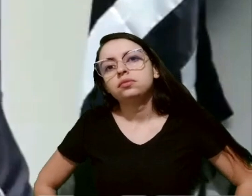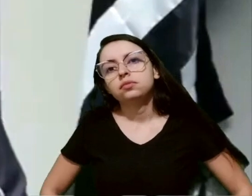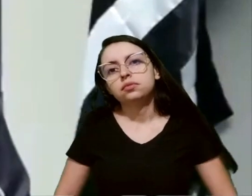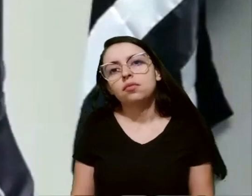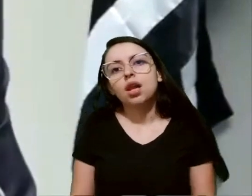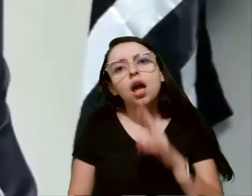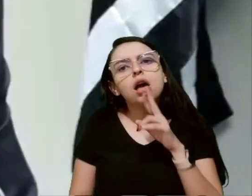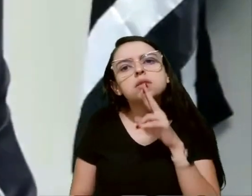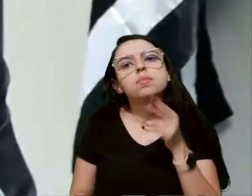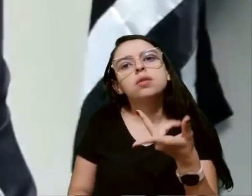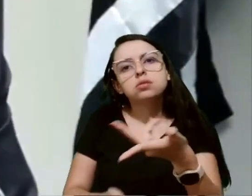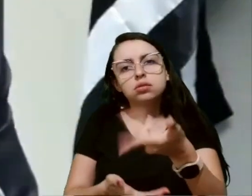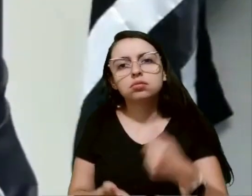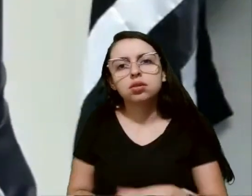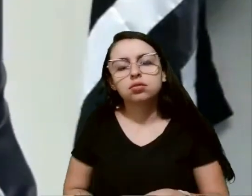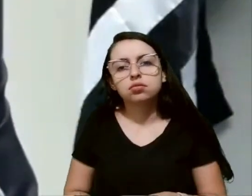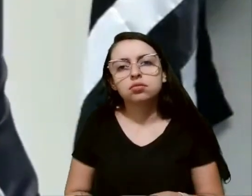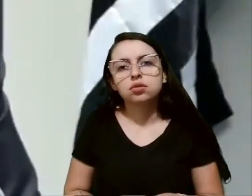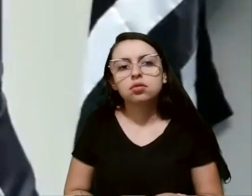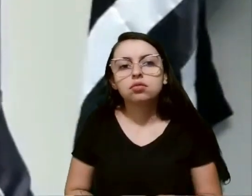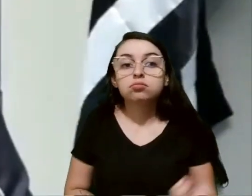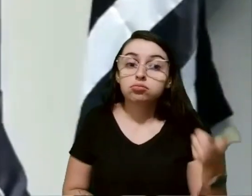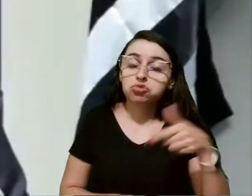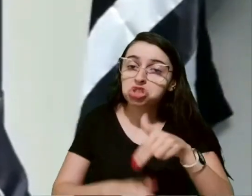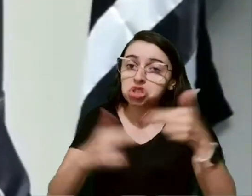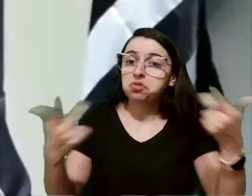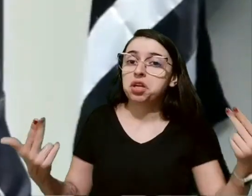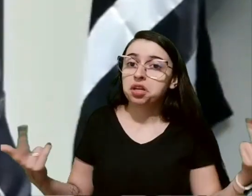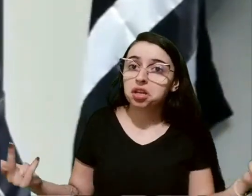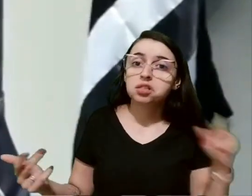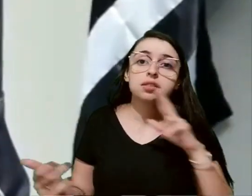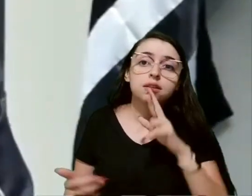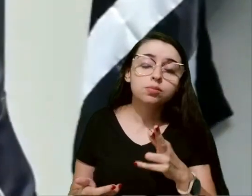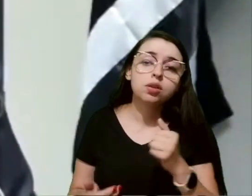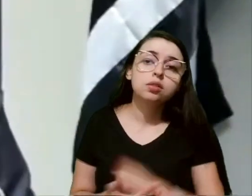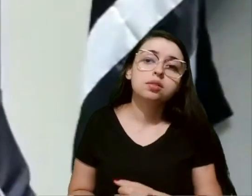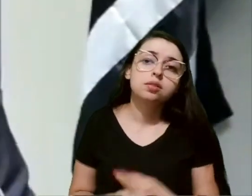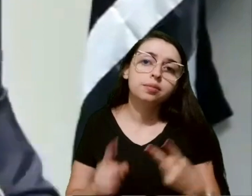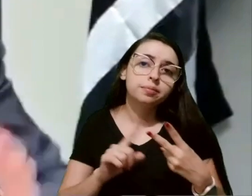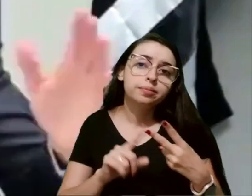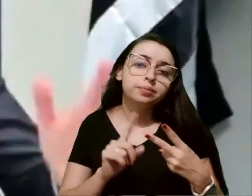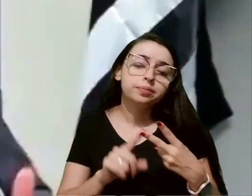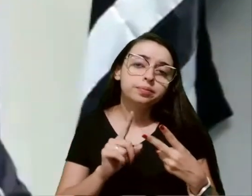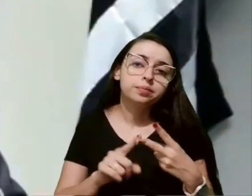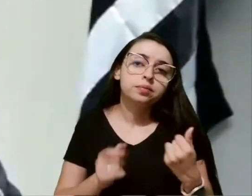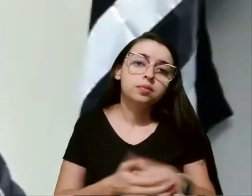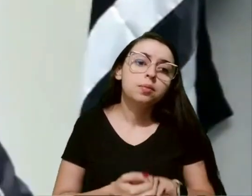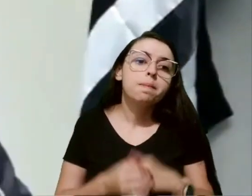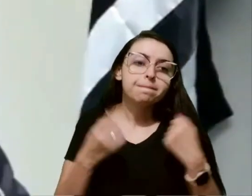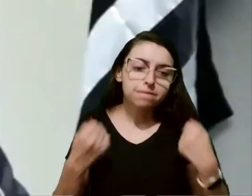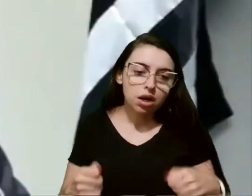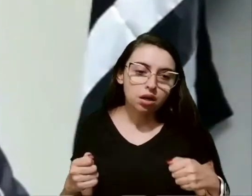Se essa não é a solução, outras soluções possíveis. Você pode manter